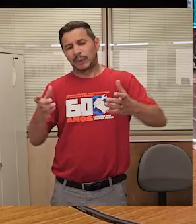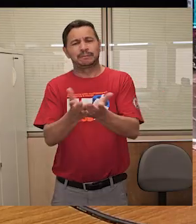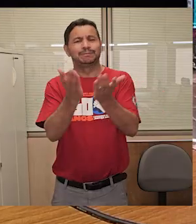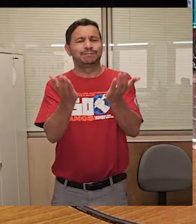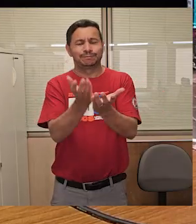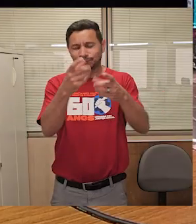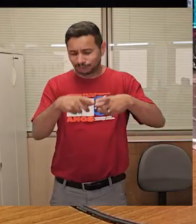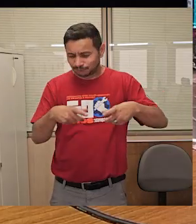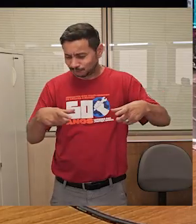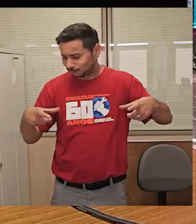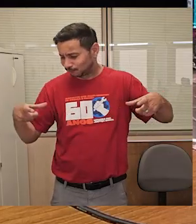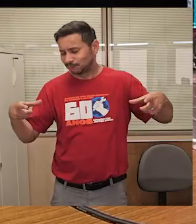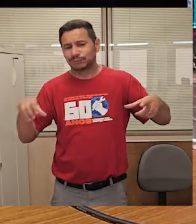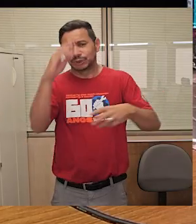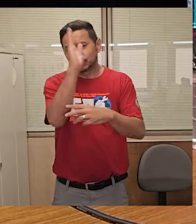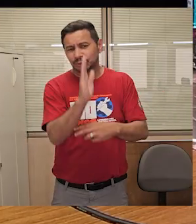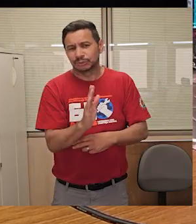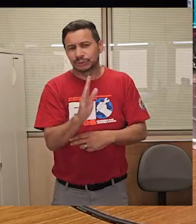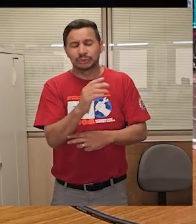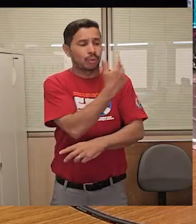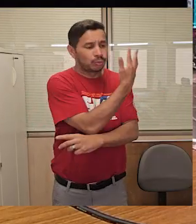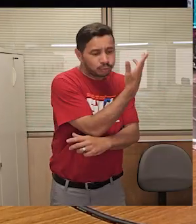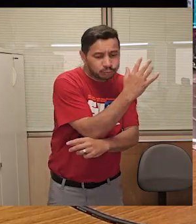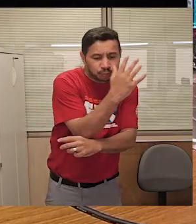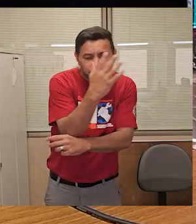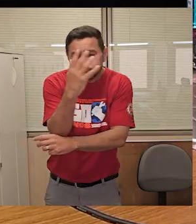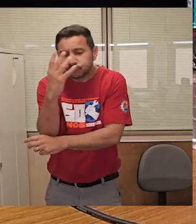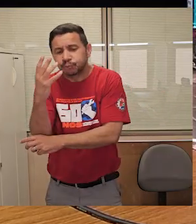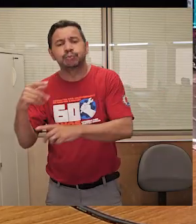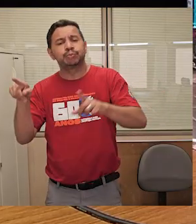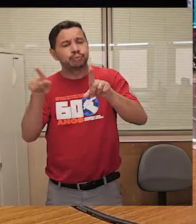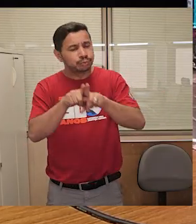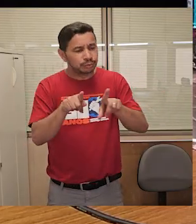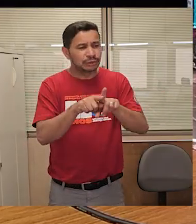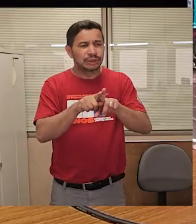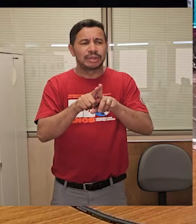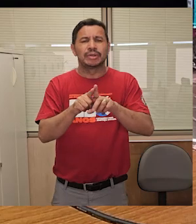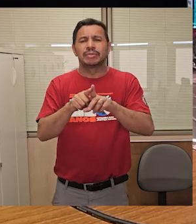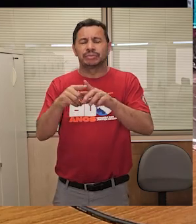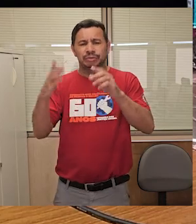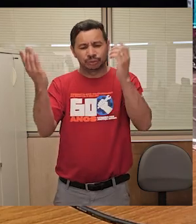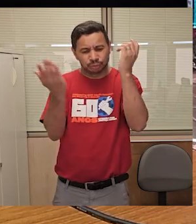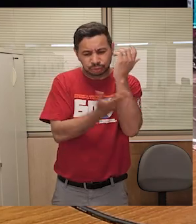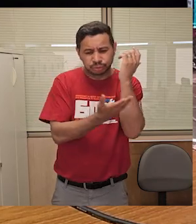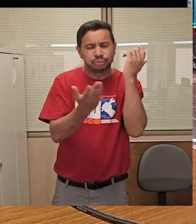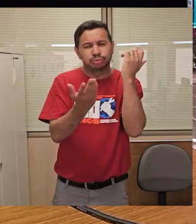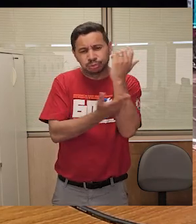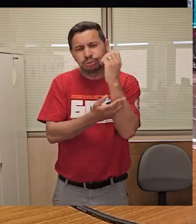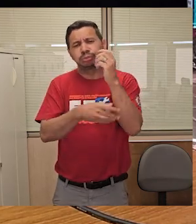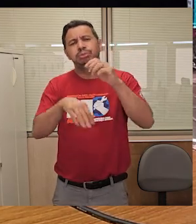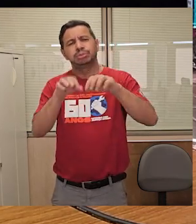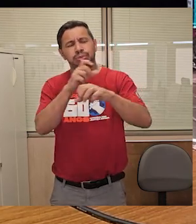nessa condição. A questão ambiental também foi muito destruída, né? O garimpo, Sim.